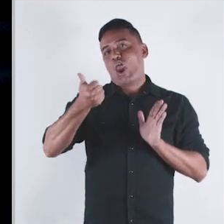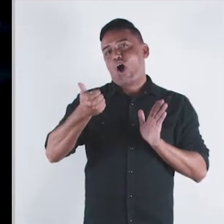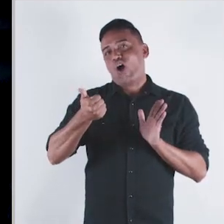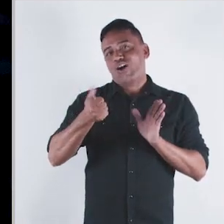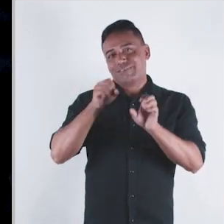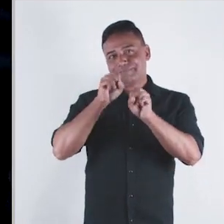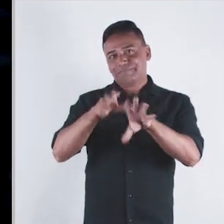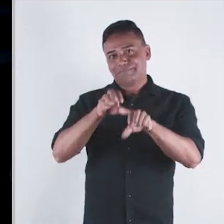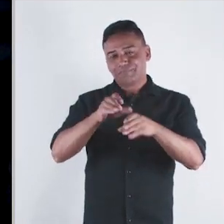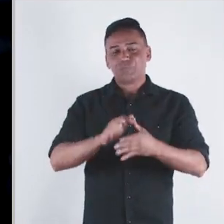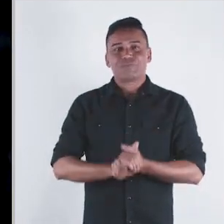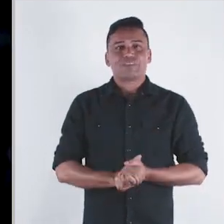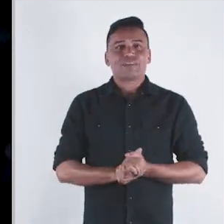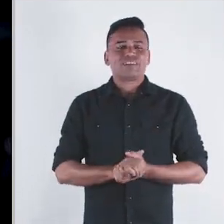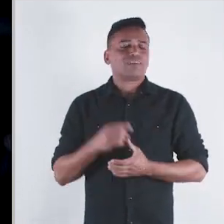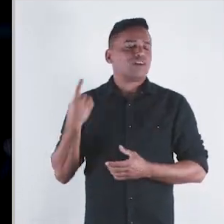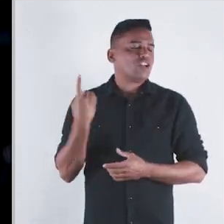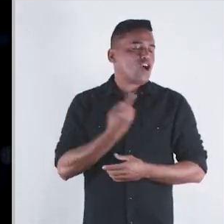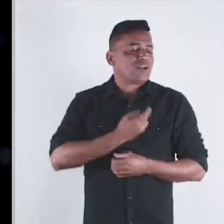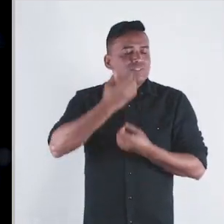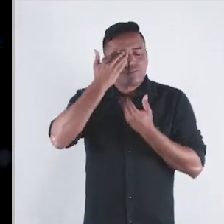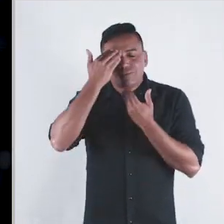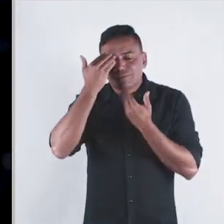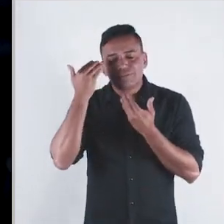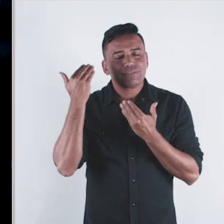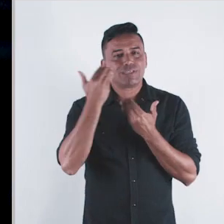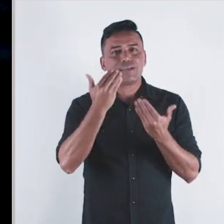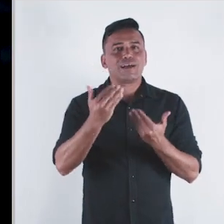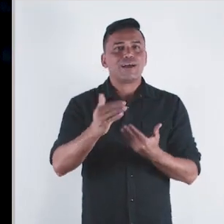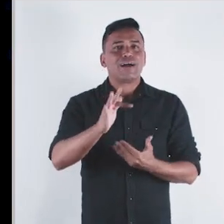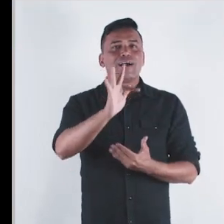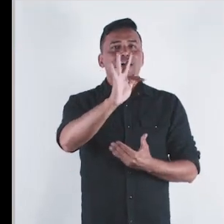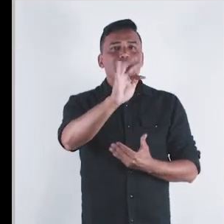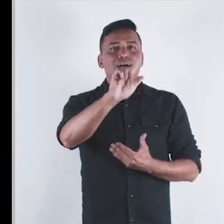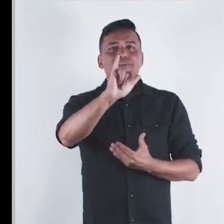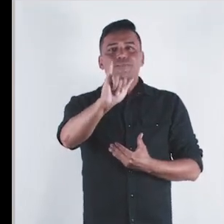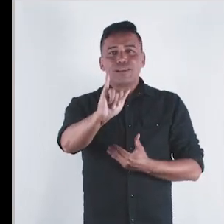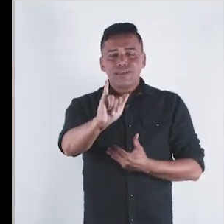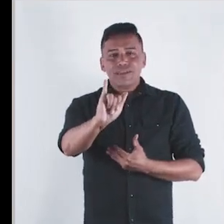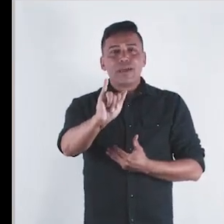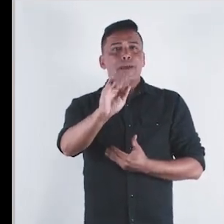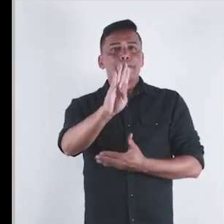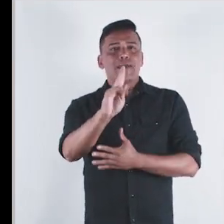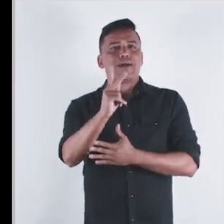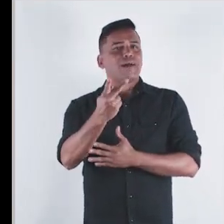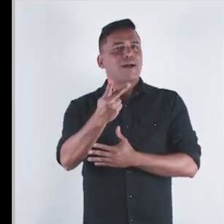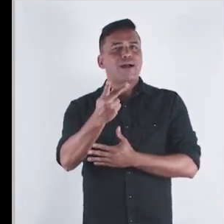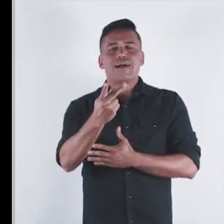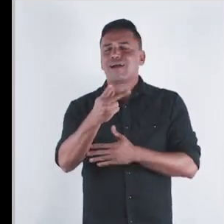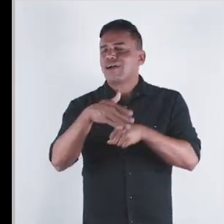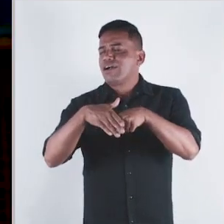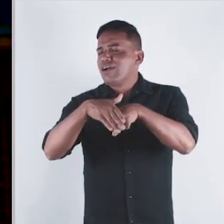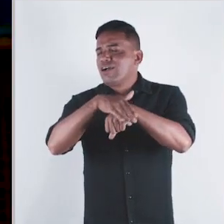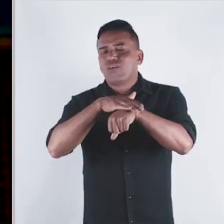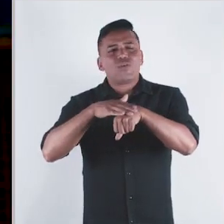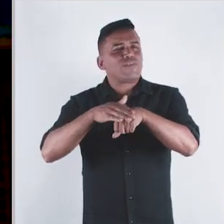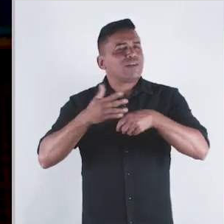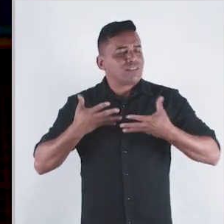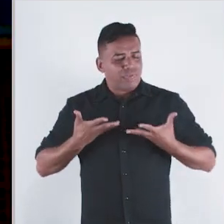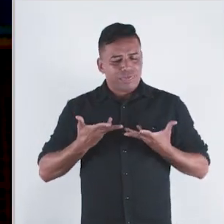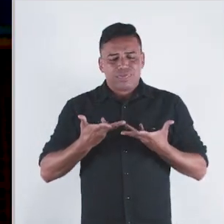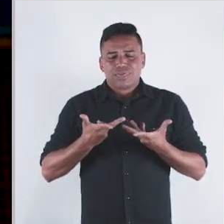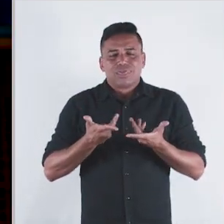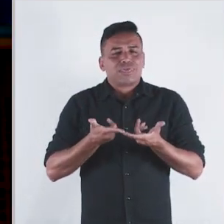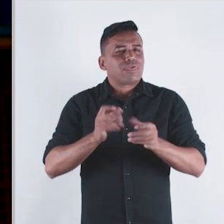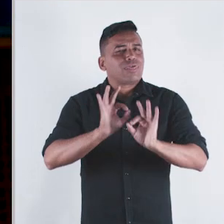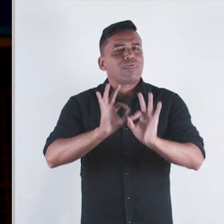gente agradece muito, né? O FLI BH agradece essa conversa maravilhosa. Nós estamos falando